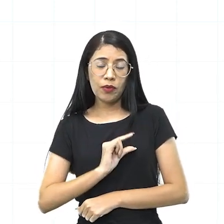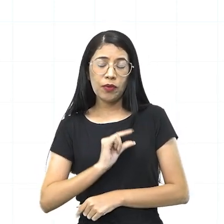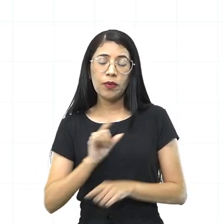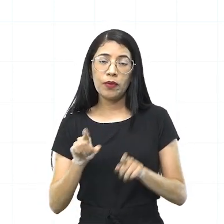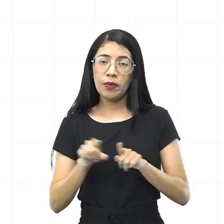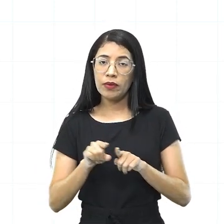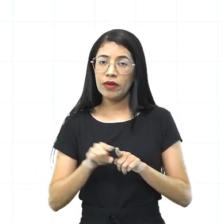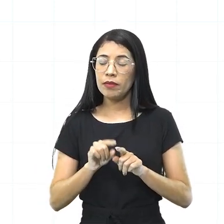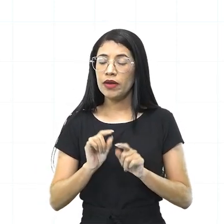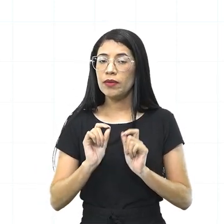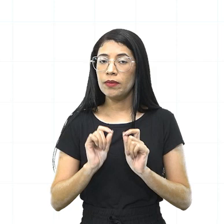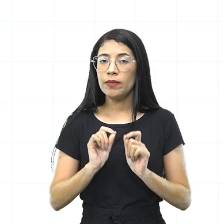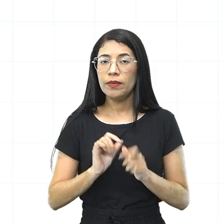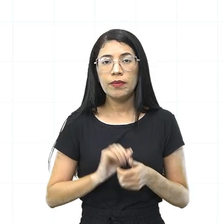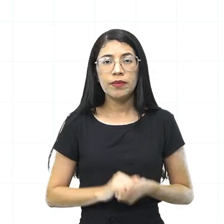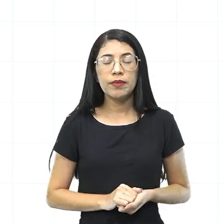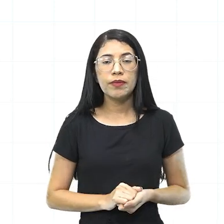seja,